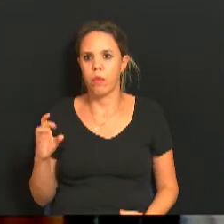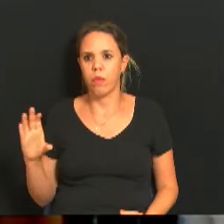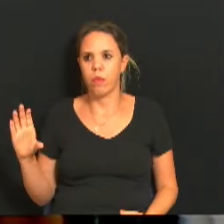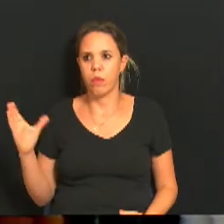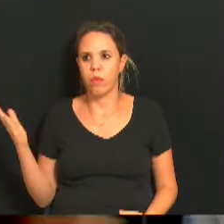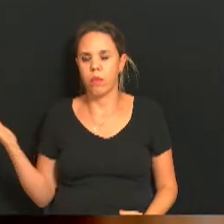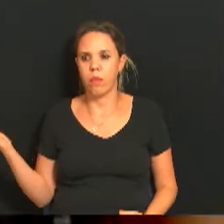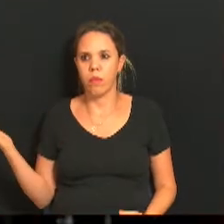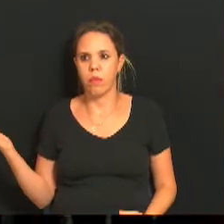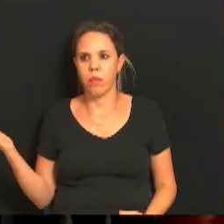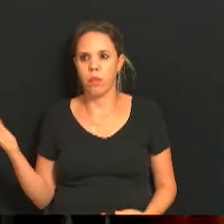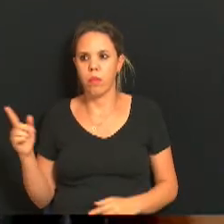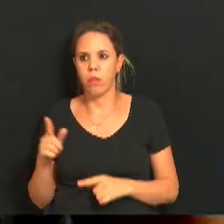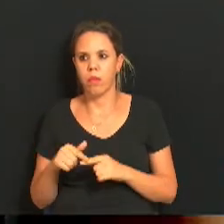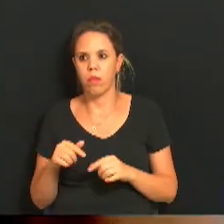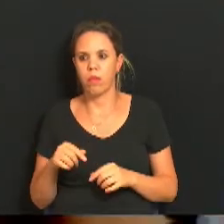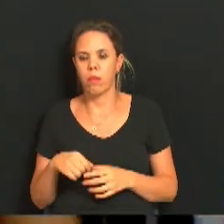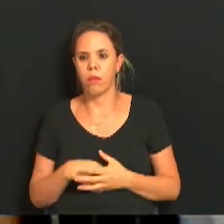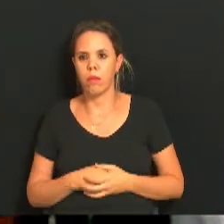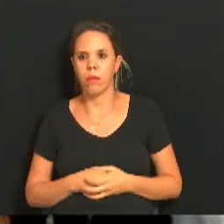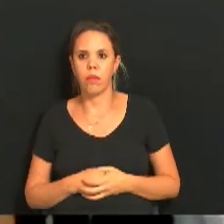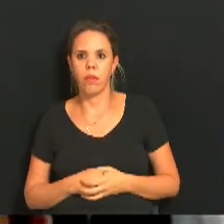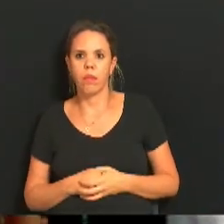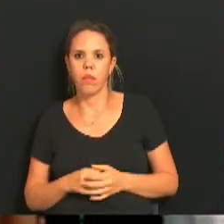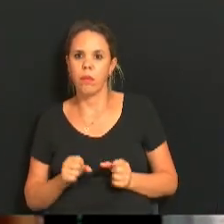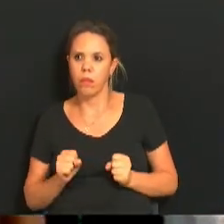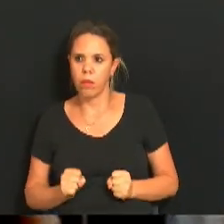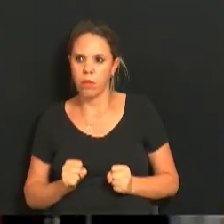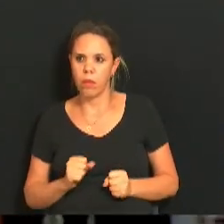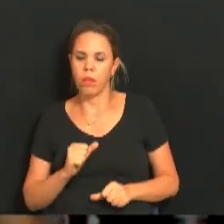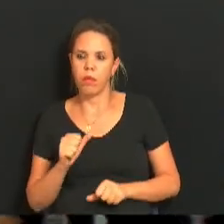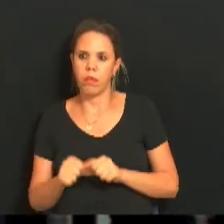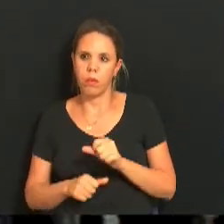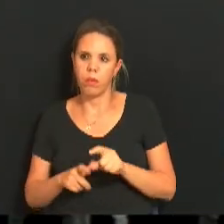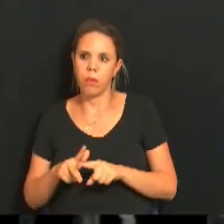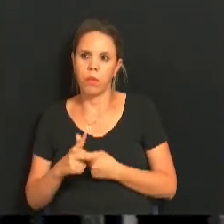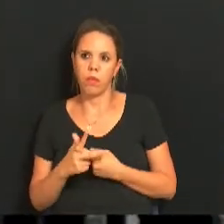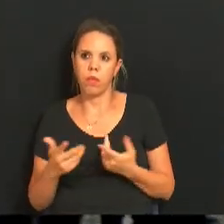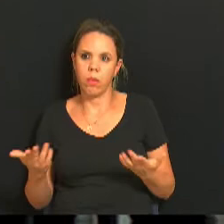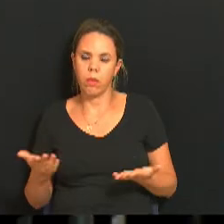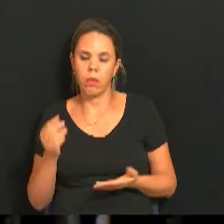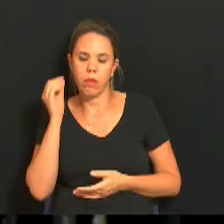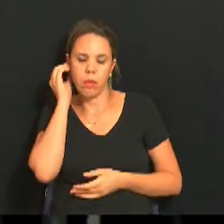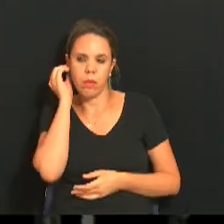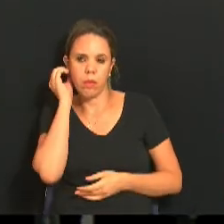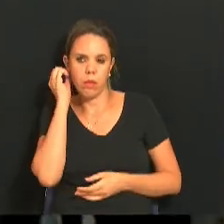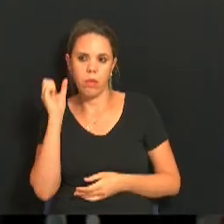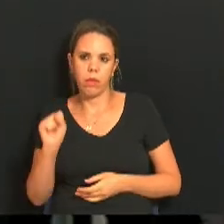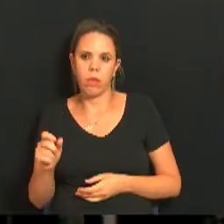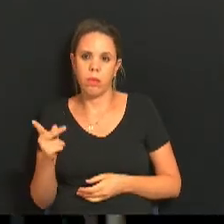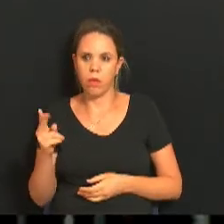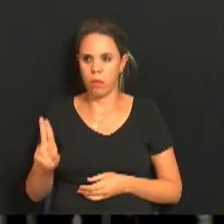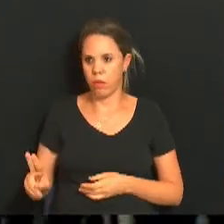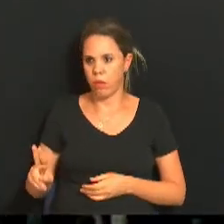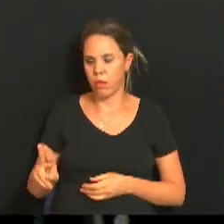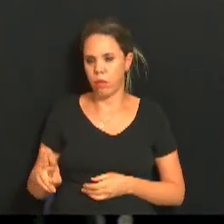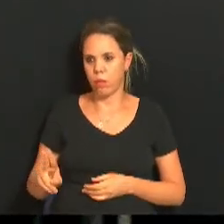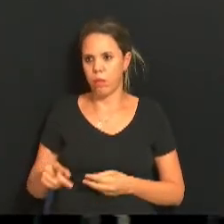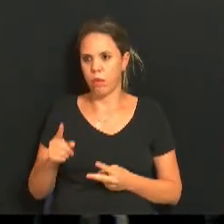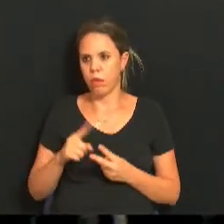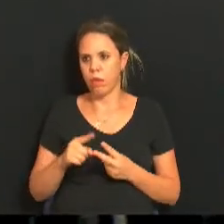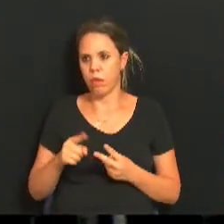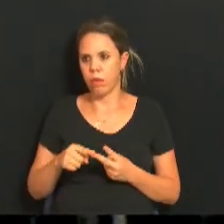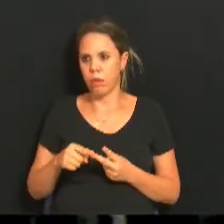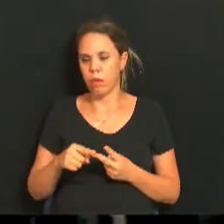sempre que os demais bens vão poder ser restaurado hoje a esse pelo trabalha com a dois